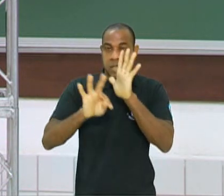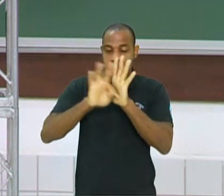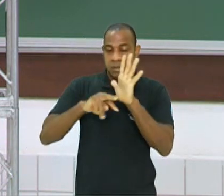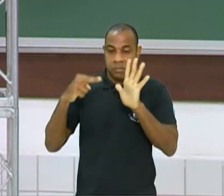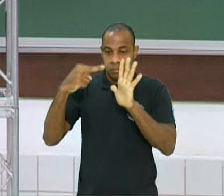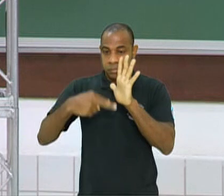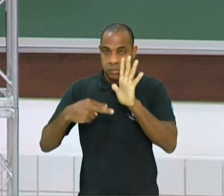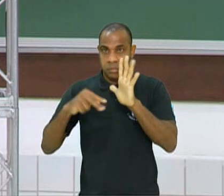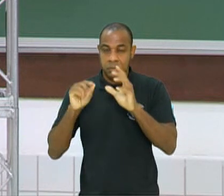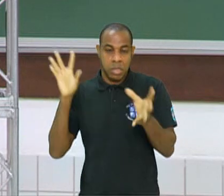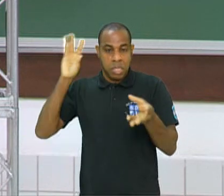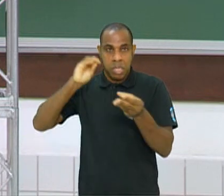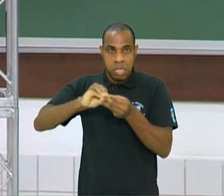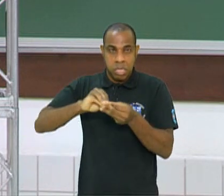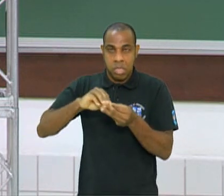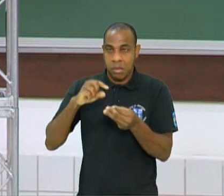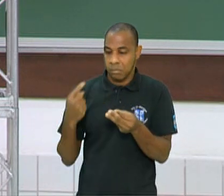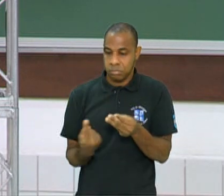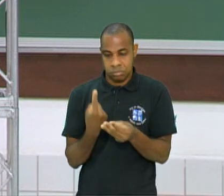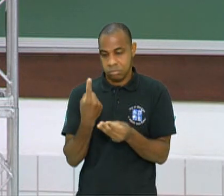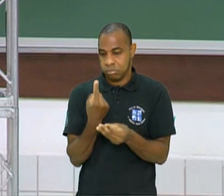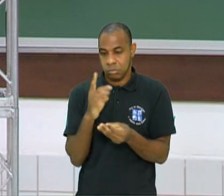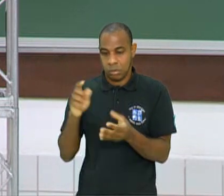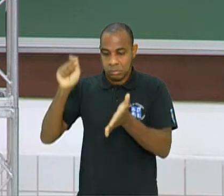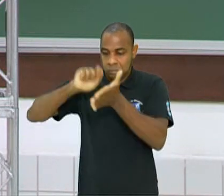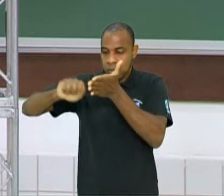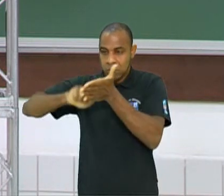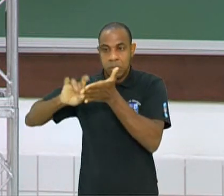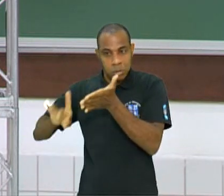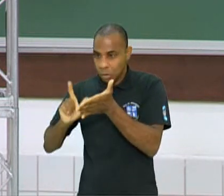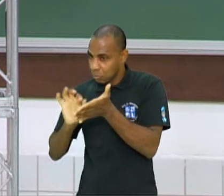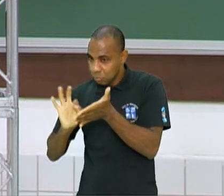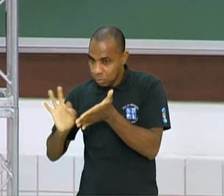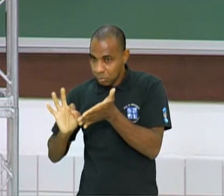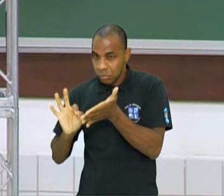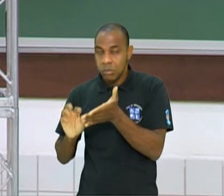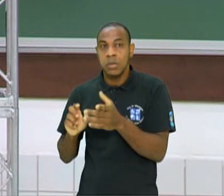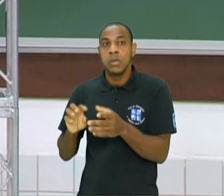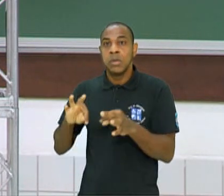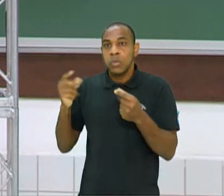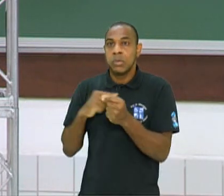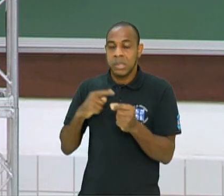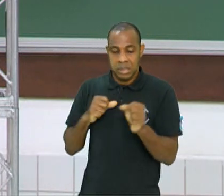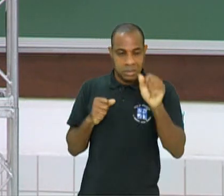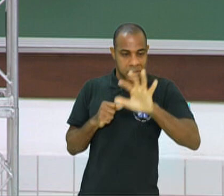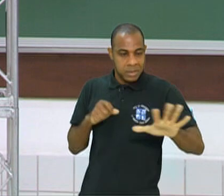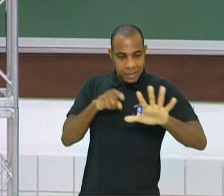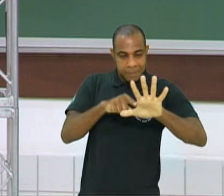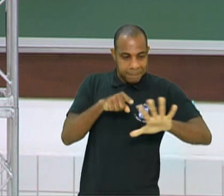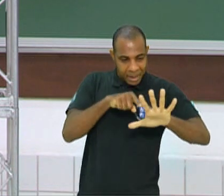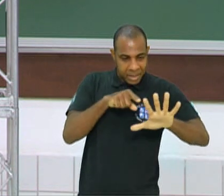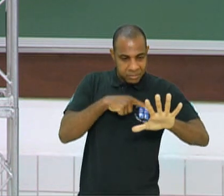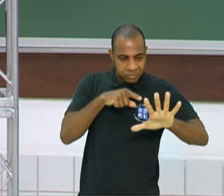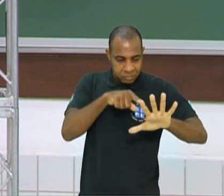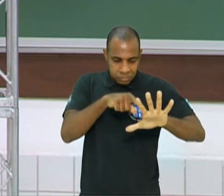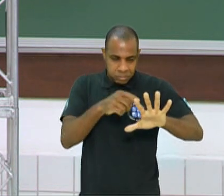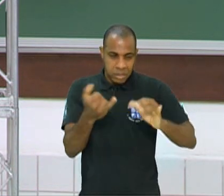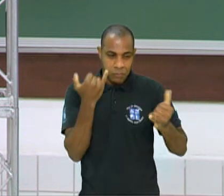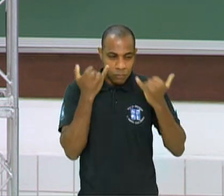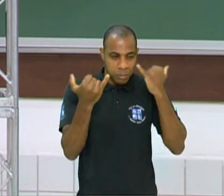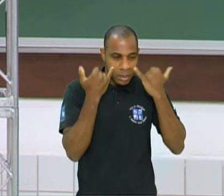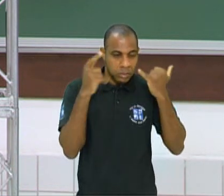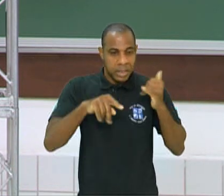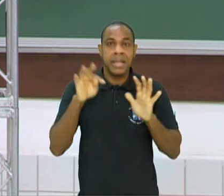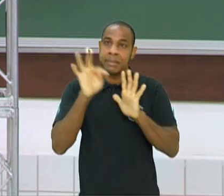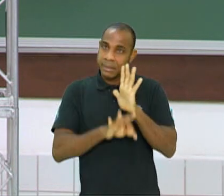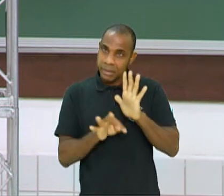ela não se resume única e exclusivamente ao que está escrito. Tudo aquilo que passa, uma imagem que passa para você, por exemplo, uma informação, é um